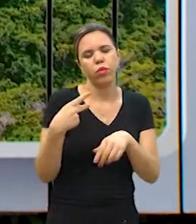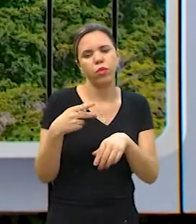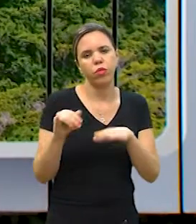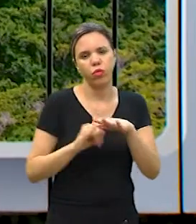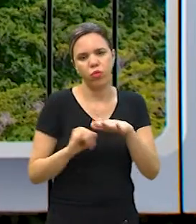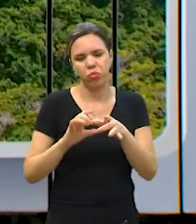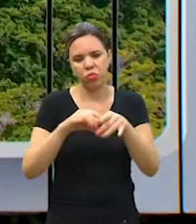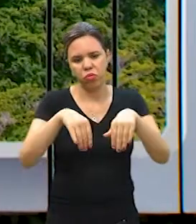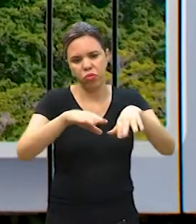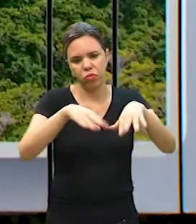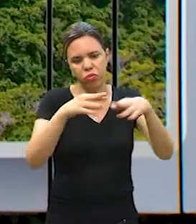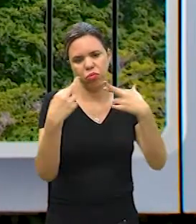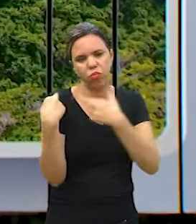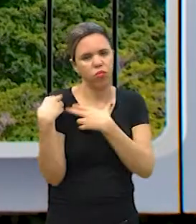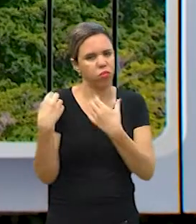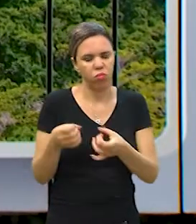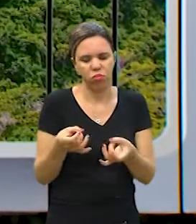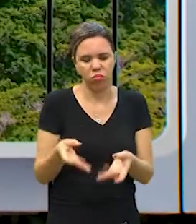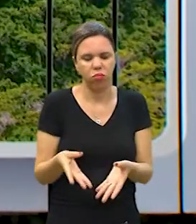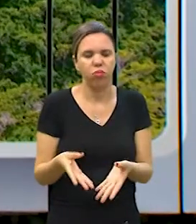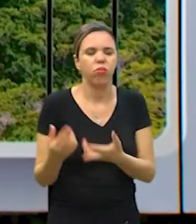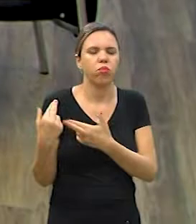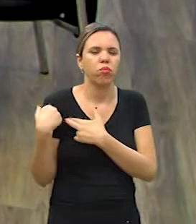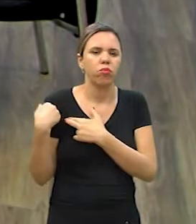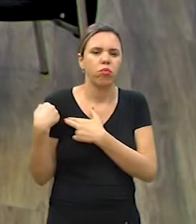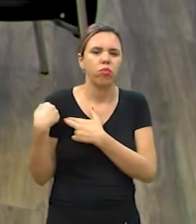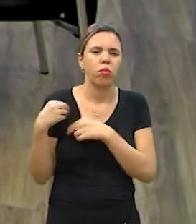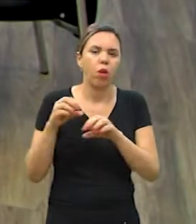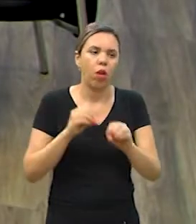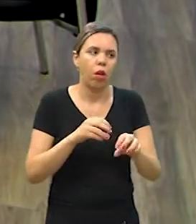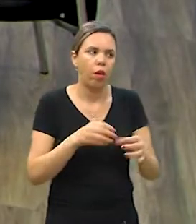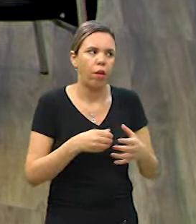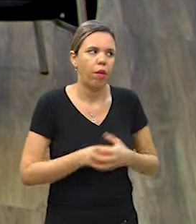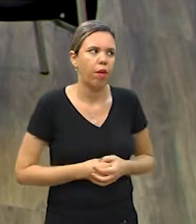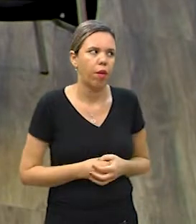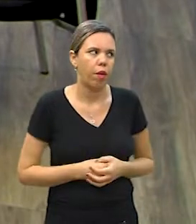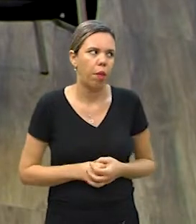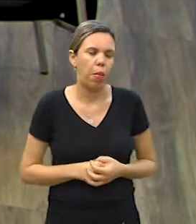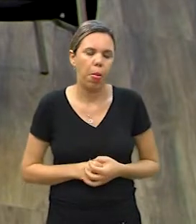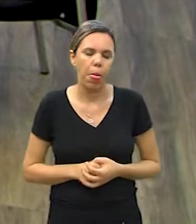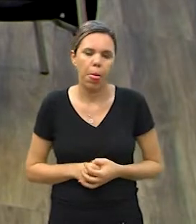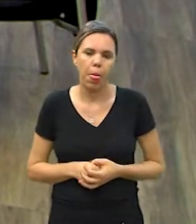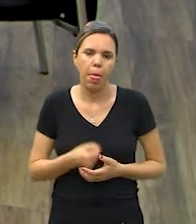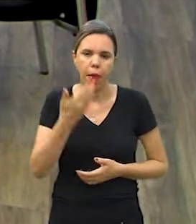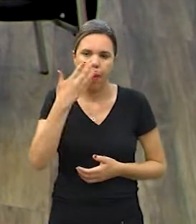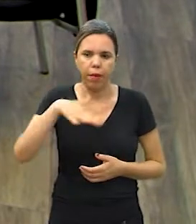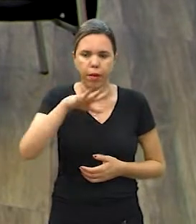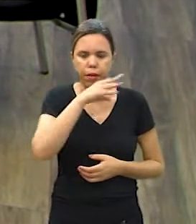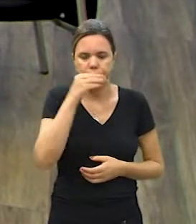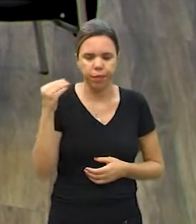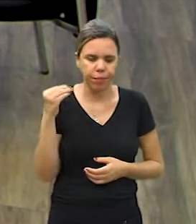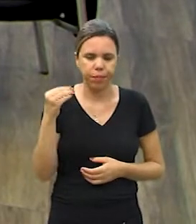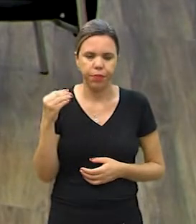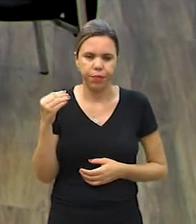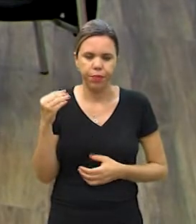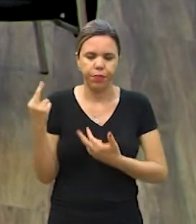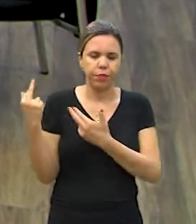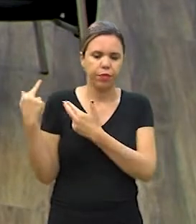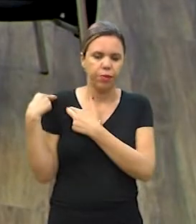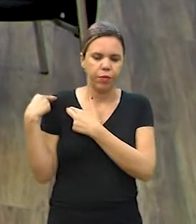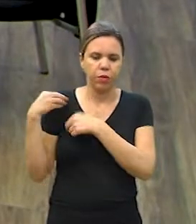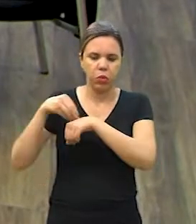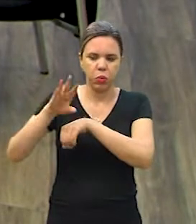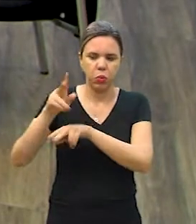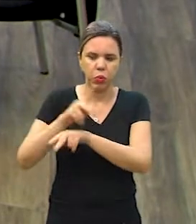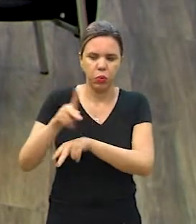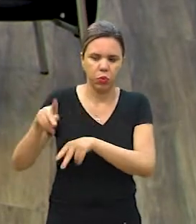as instituições se eximem da responsabilidade pela educação dessas crianças e adolescentes. A